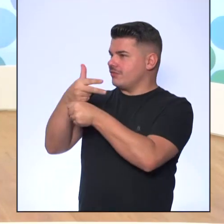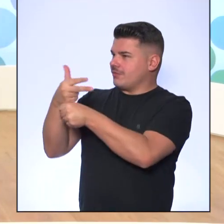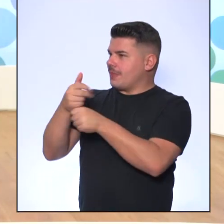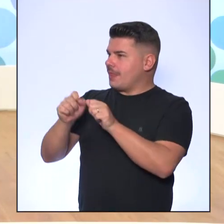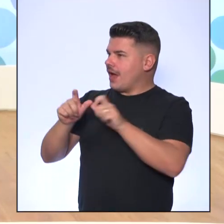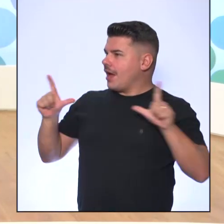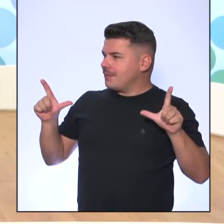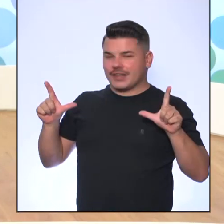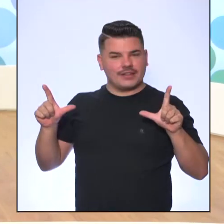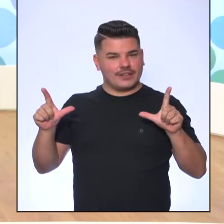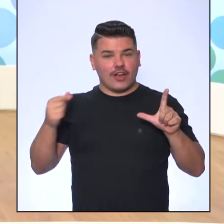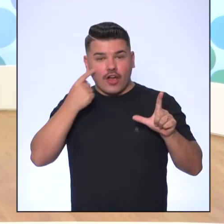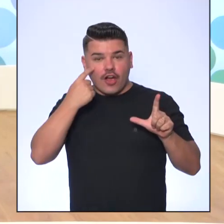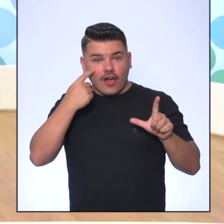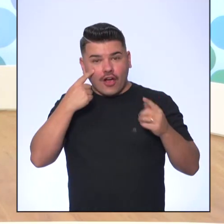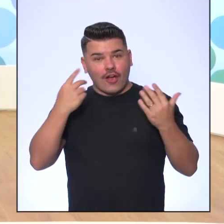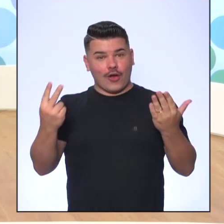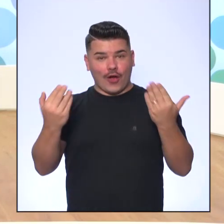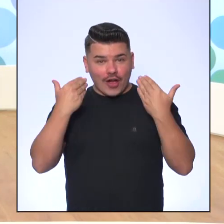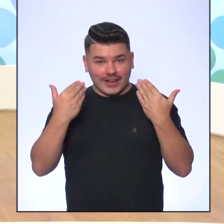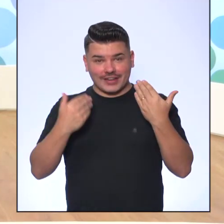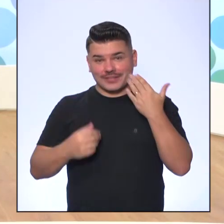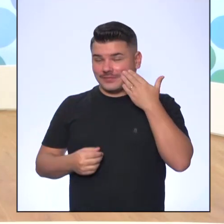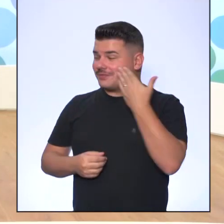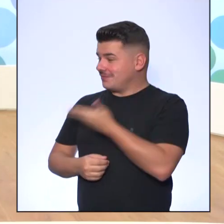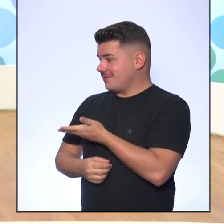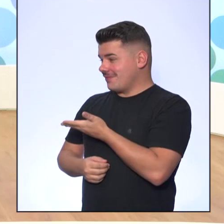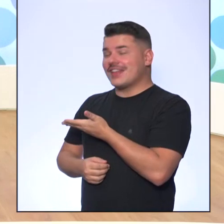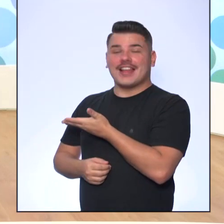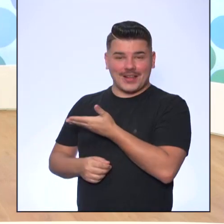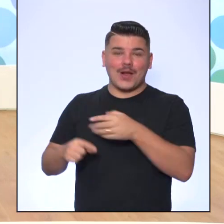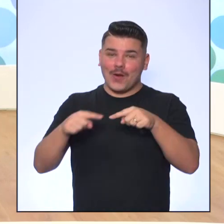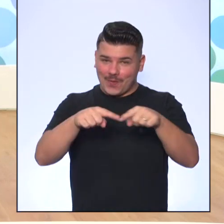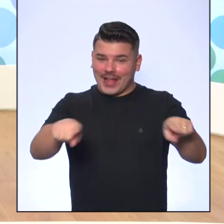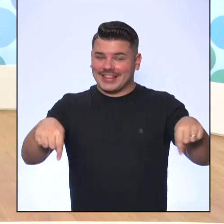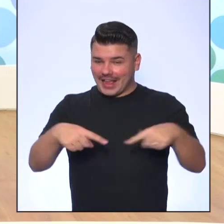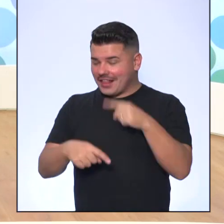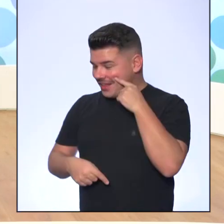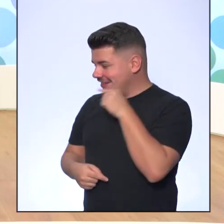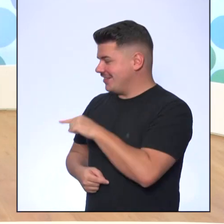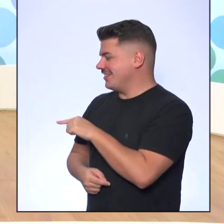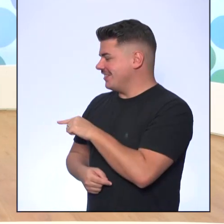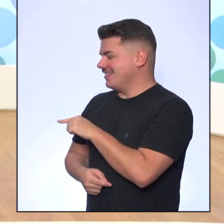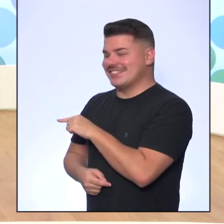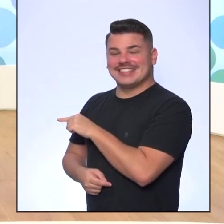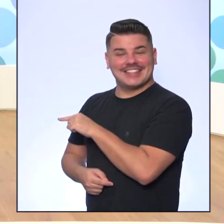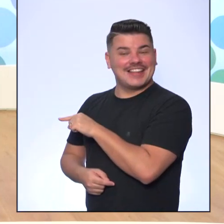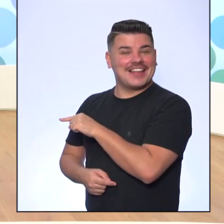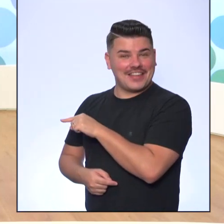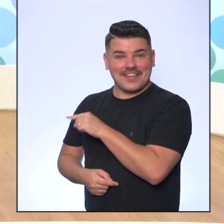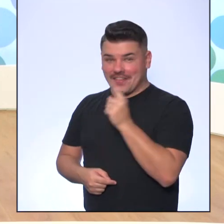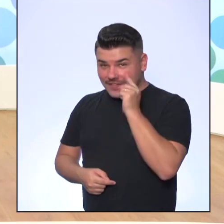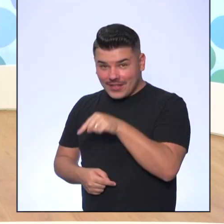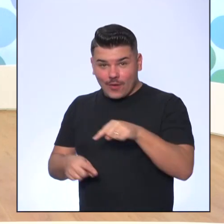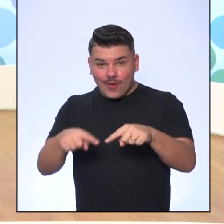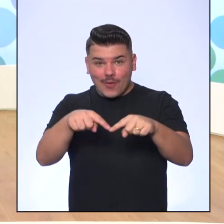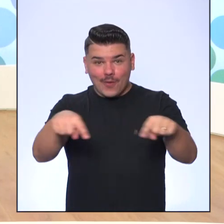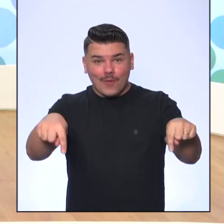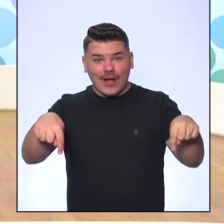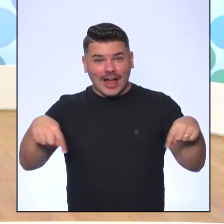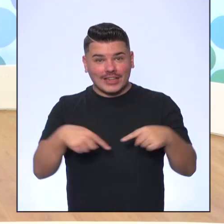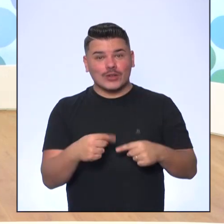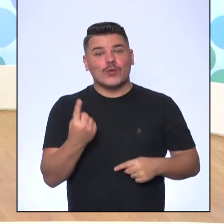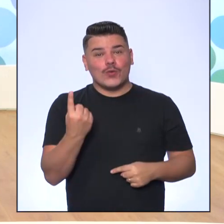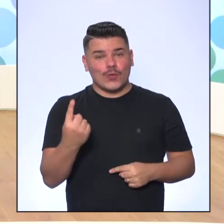aberto. Olha que legal. Olha para mim, Isaac. Eu estou dentro de um quadrado. Você acredita que eu estou num quadrado de 1